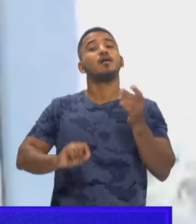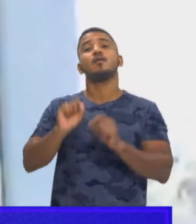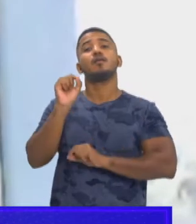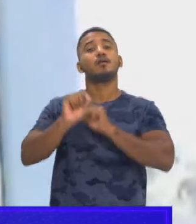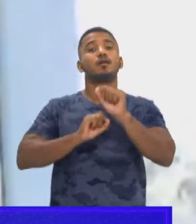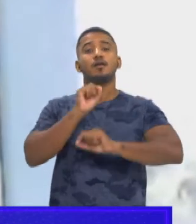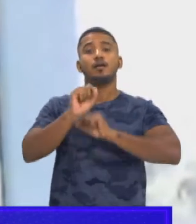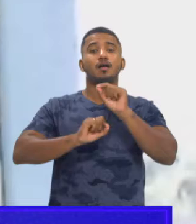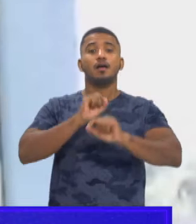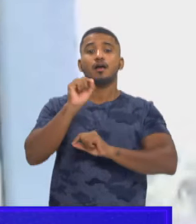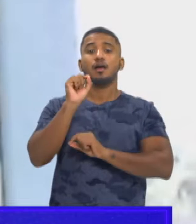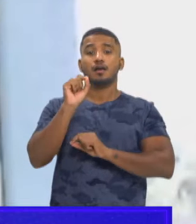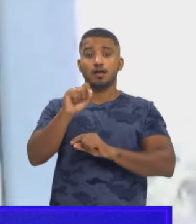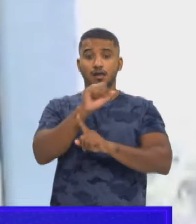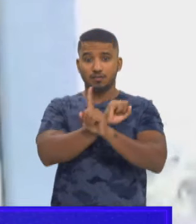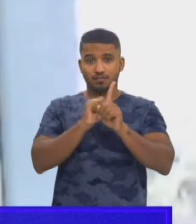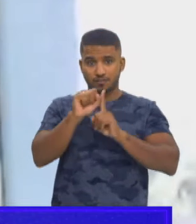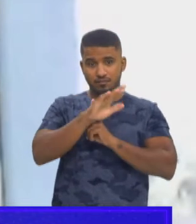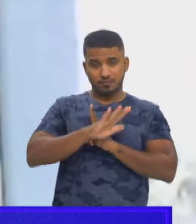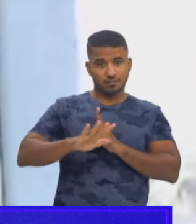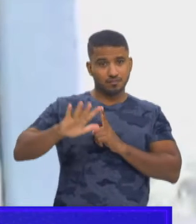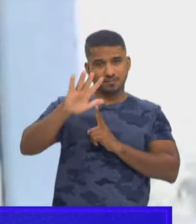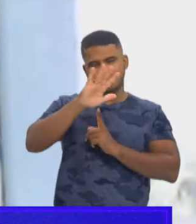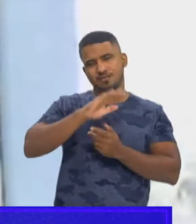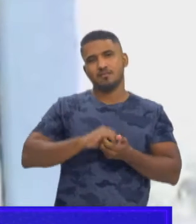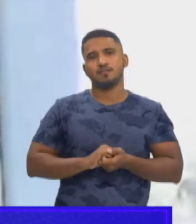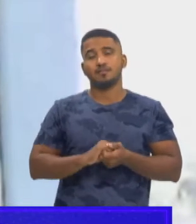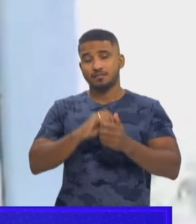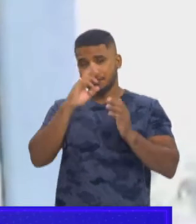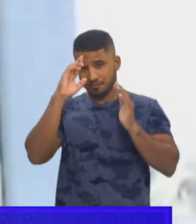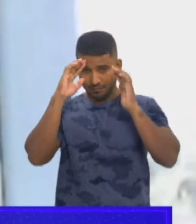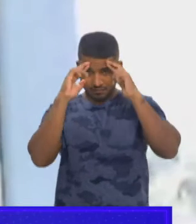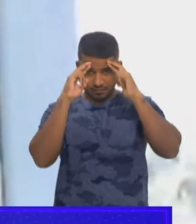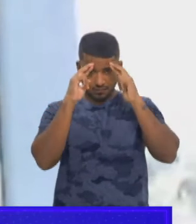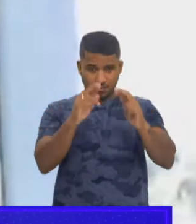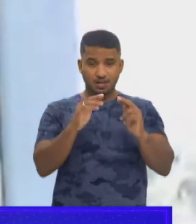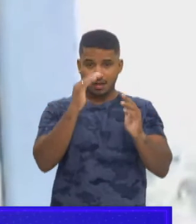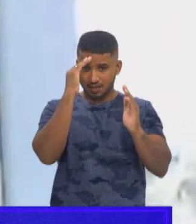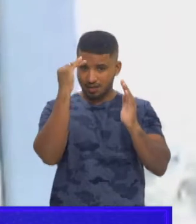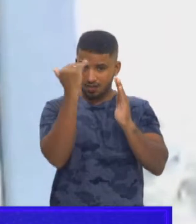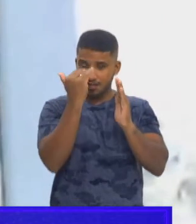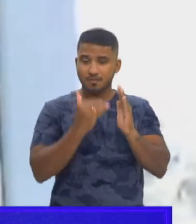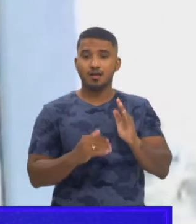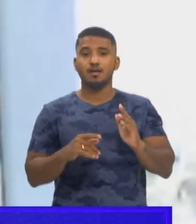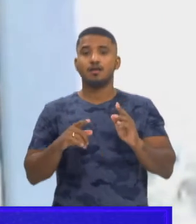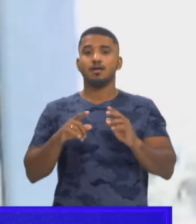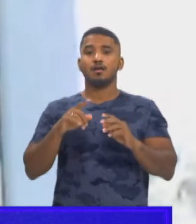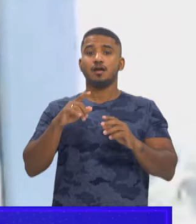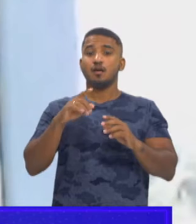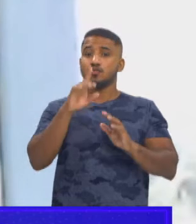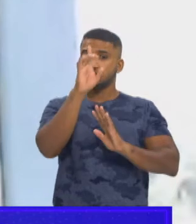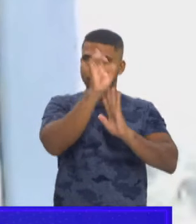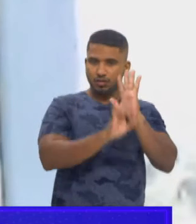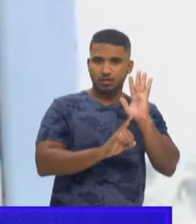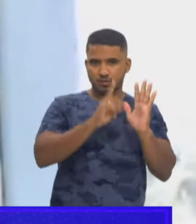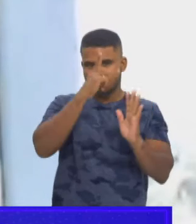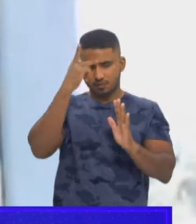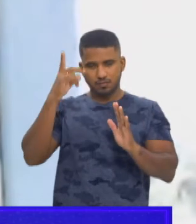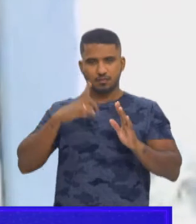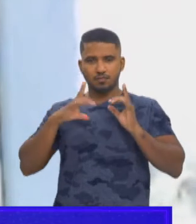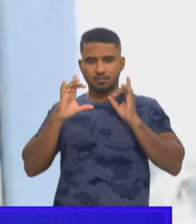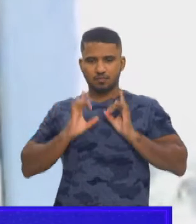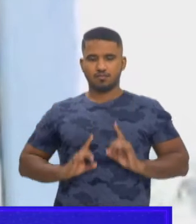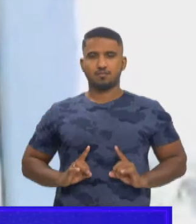de Inclusão também é conhecida como Estatuto da Pessoa com Deficiência. Esta lei nos garante